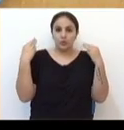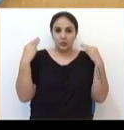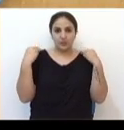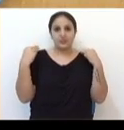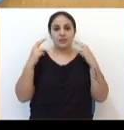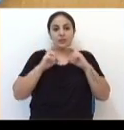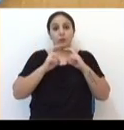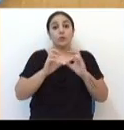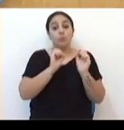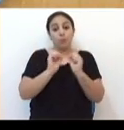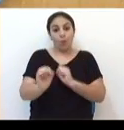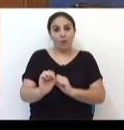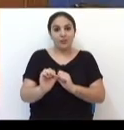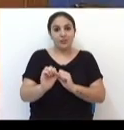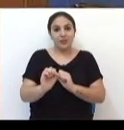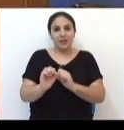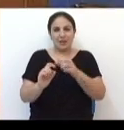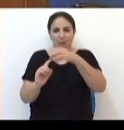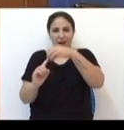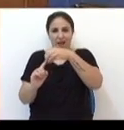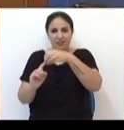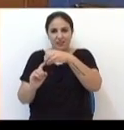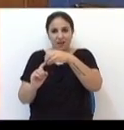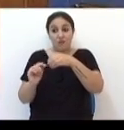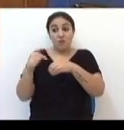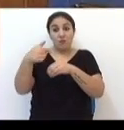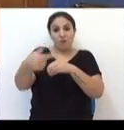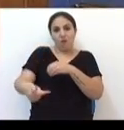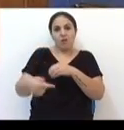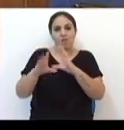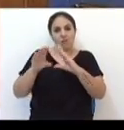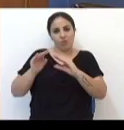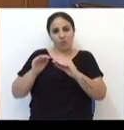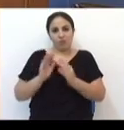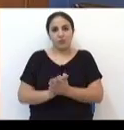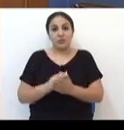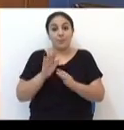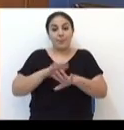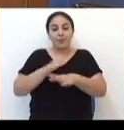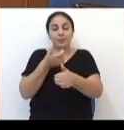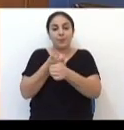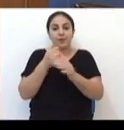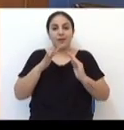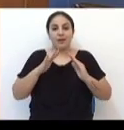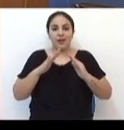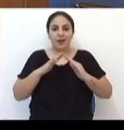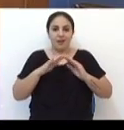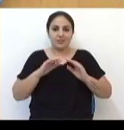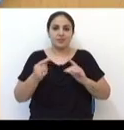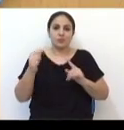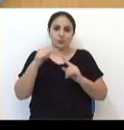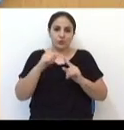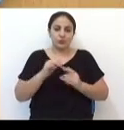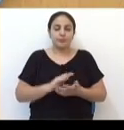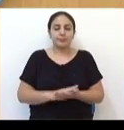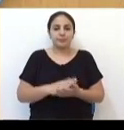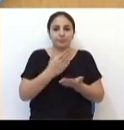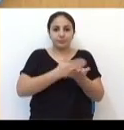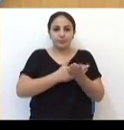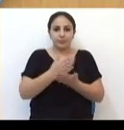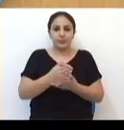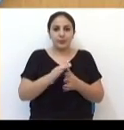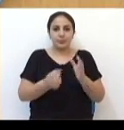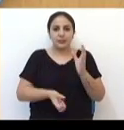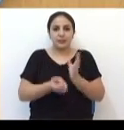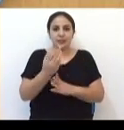dos pontos à noite. Desembarcando em lugar mais seguro e em lugar mais próximo da sua casa, essa é a intenção. Iniciativa